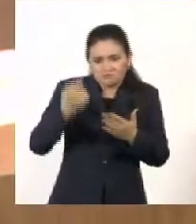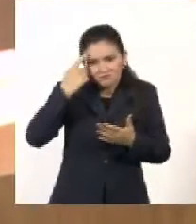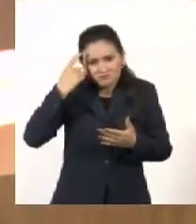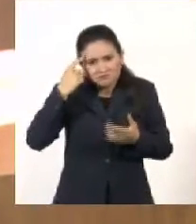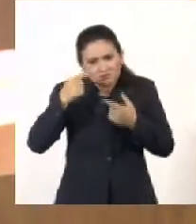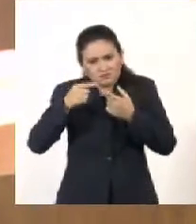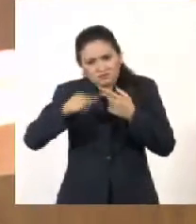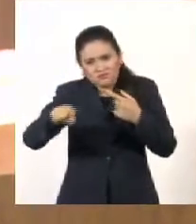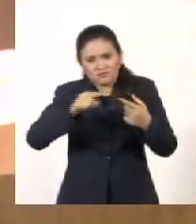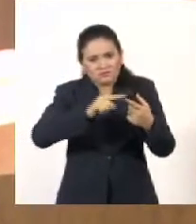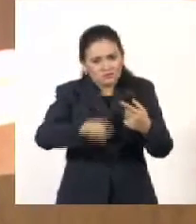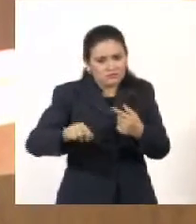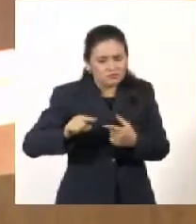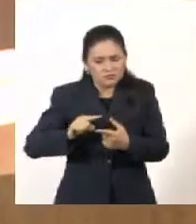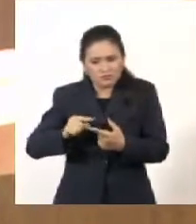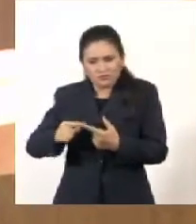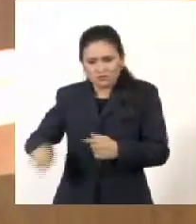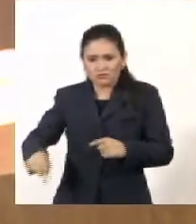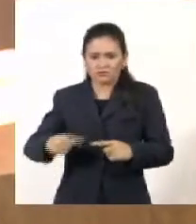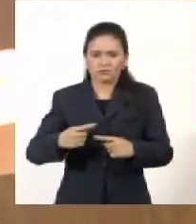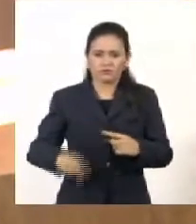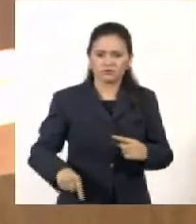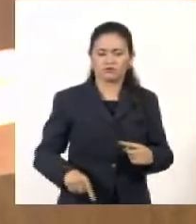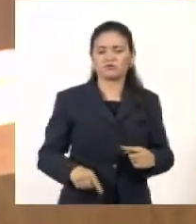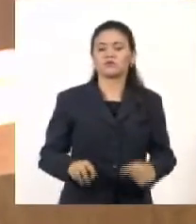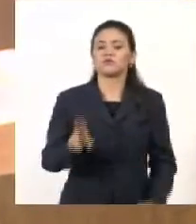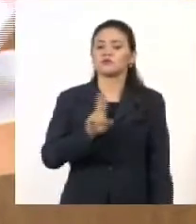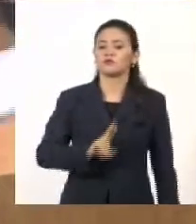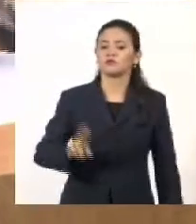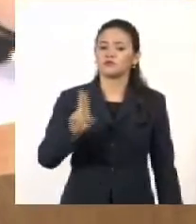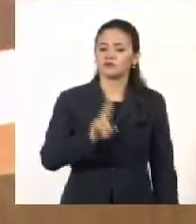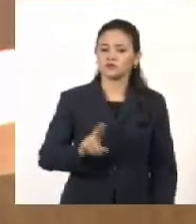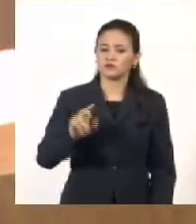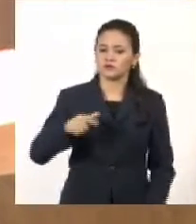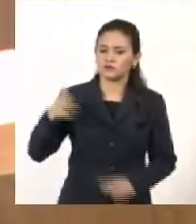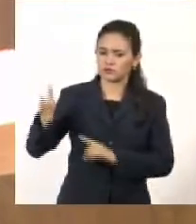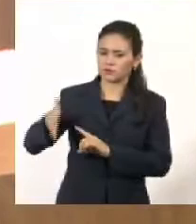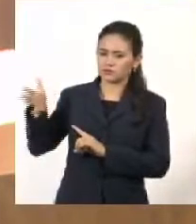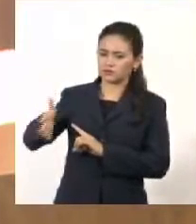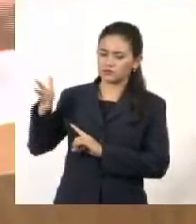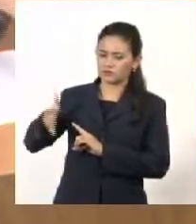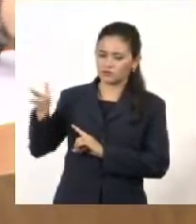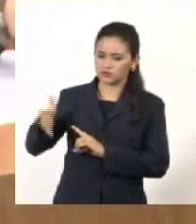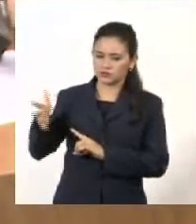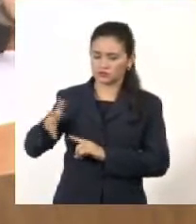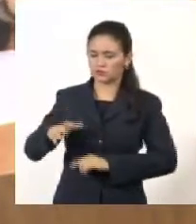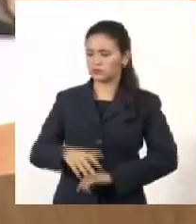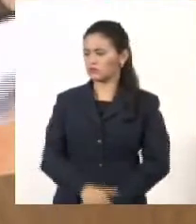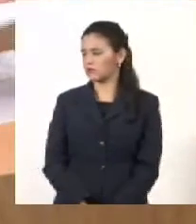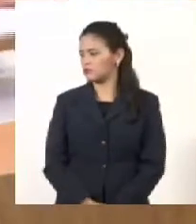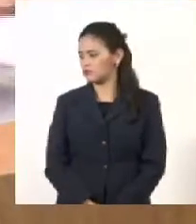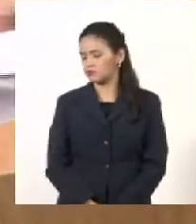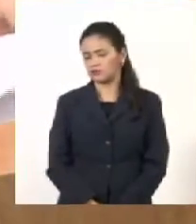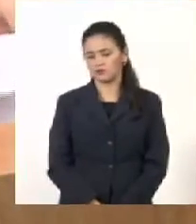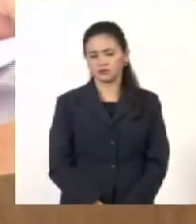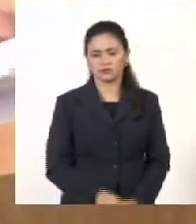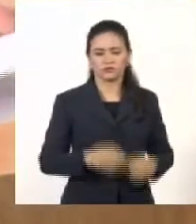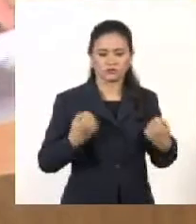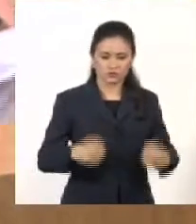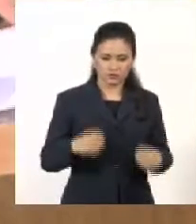ele se perde totalmente quando faz uso desta tribuna. E é